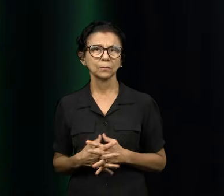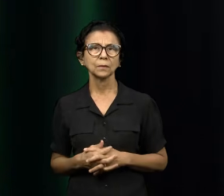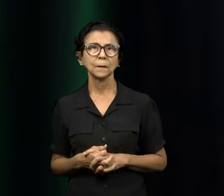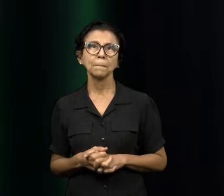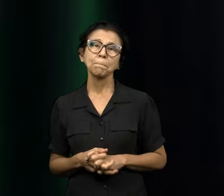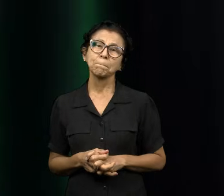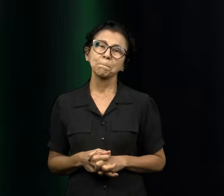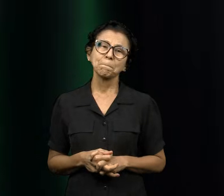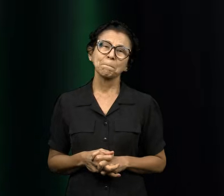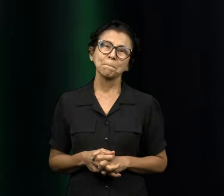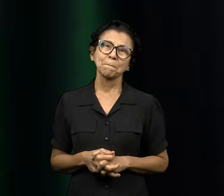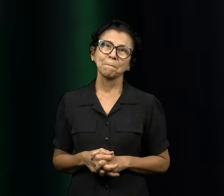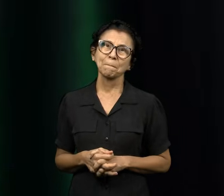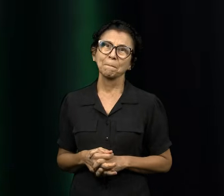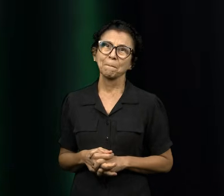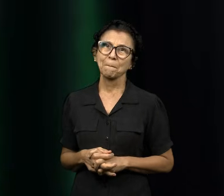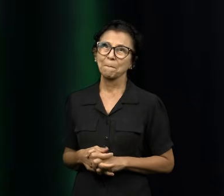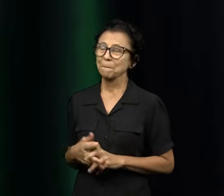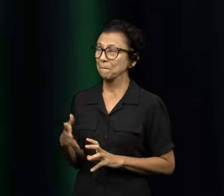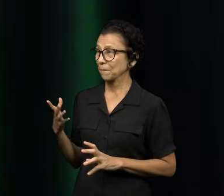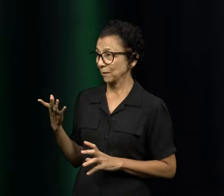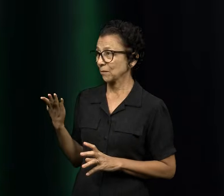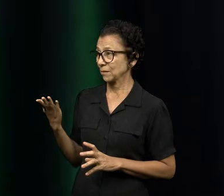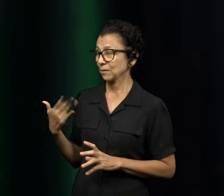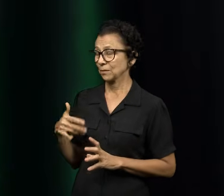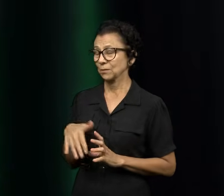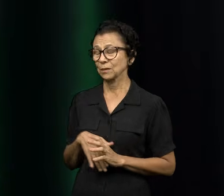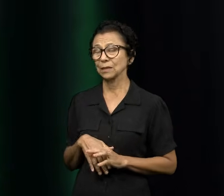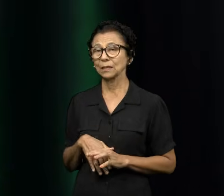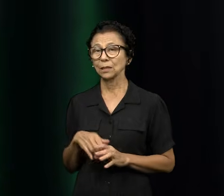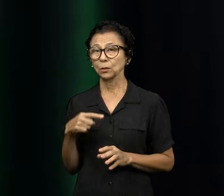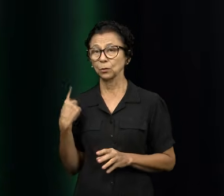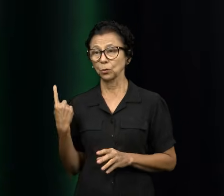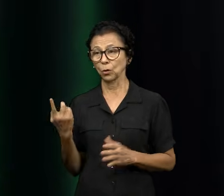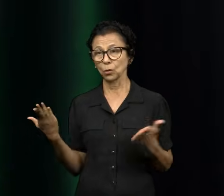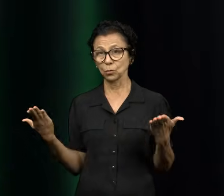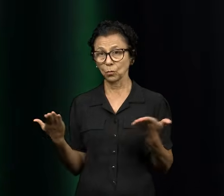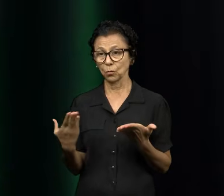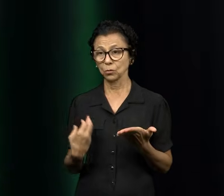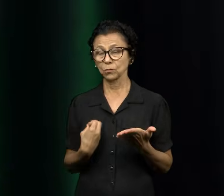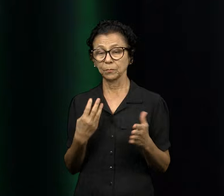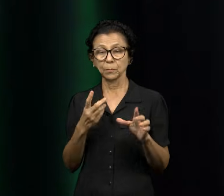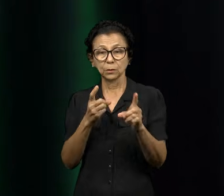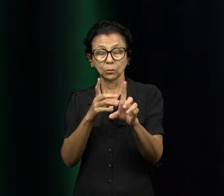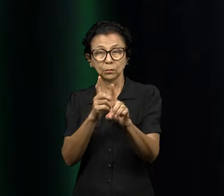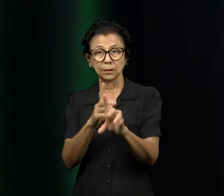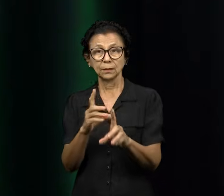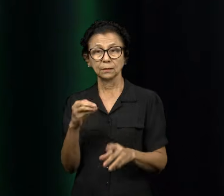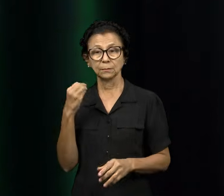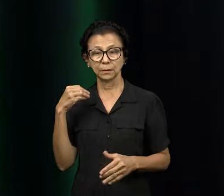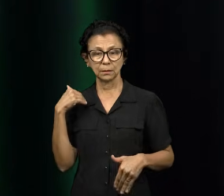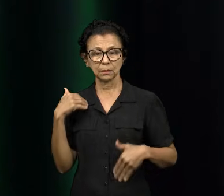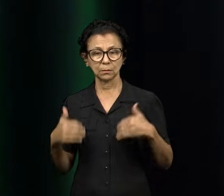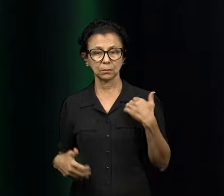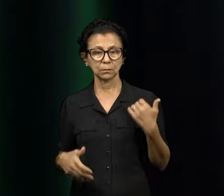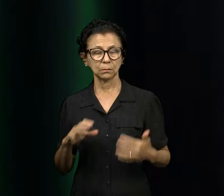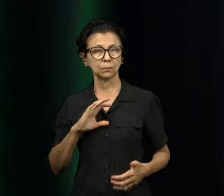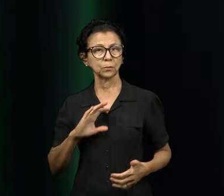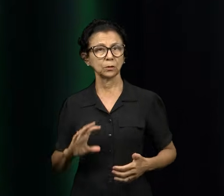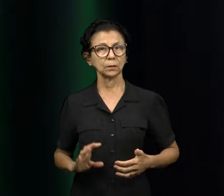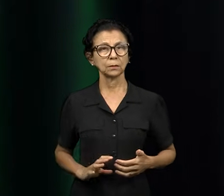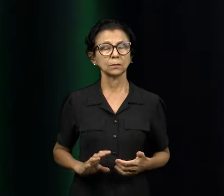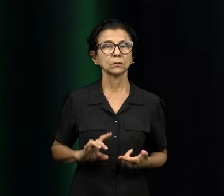unidade, né? Isso, a questão que você disse, né? A doutrina que nós vivemos, a experiência de corpo, né? Porque assim,